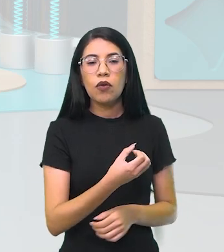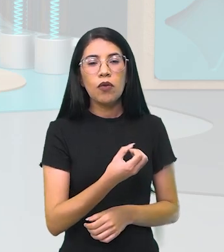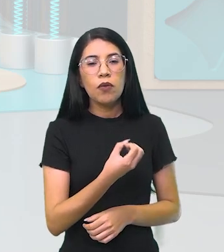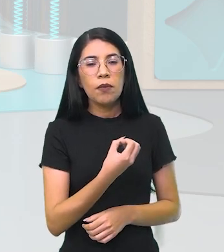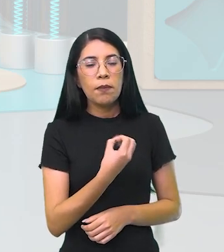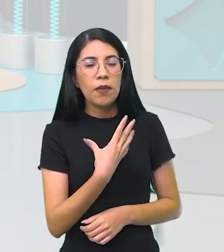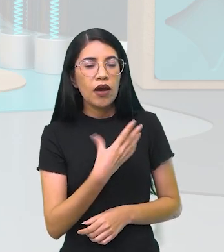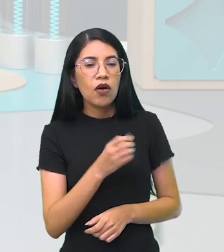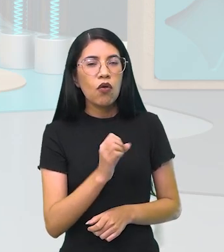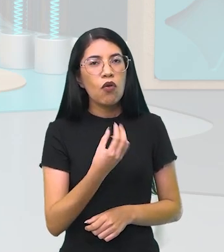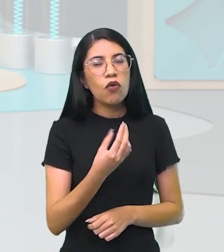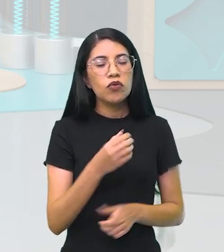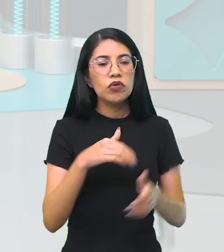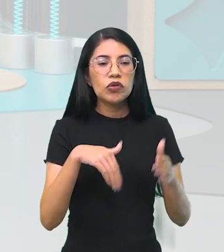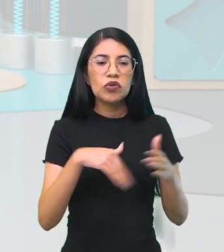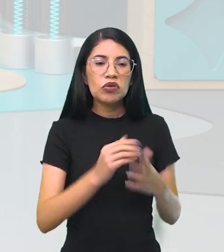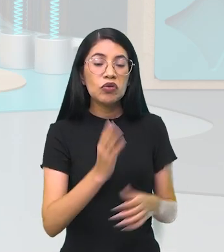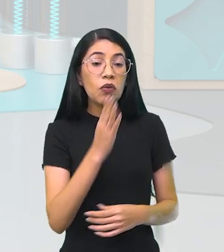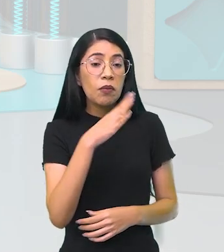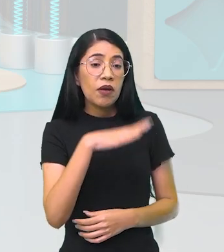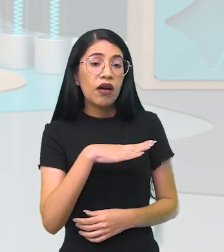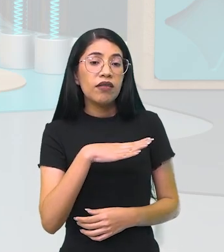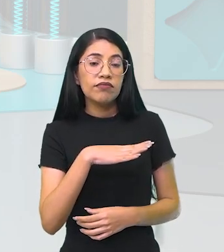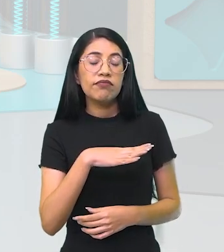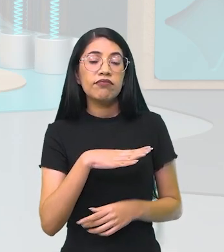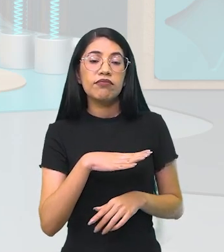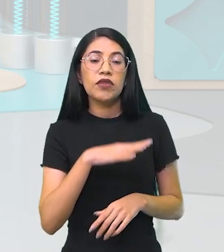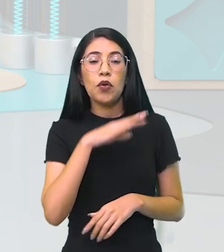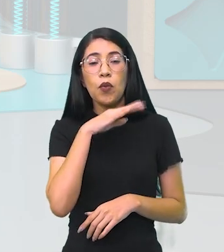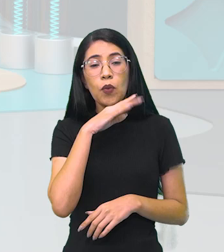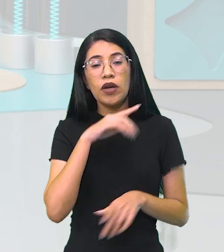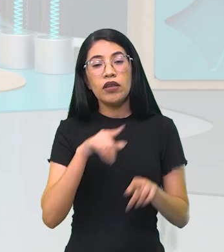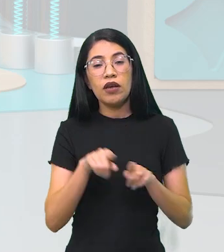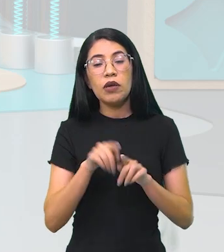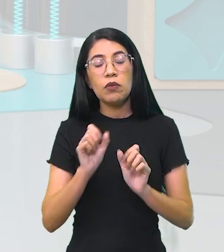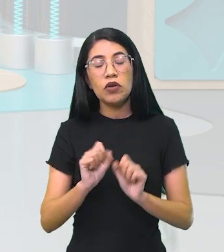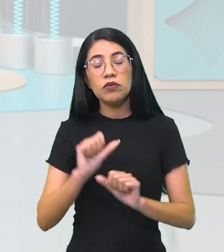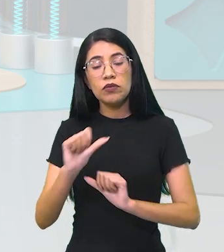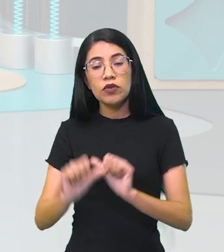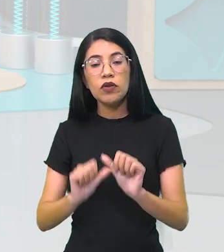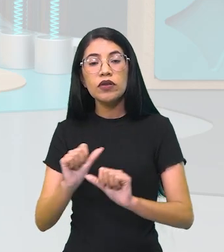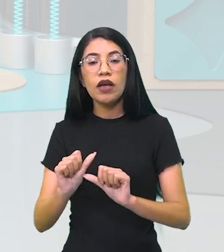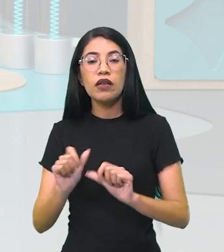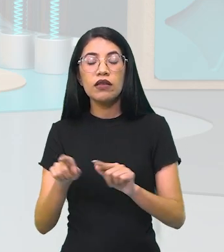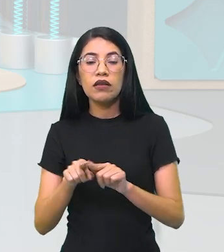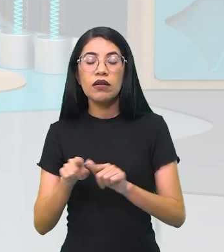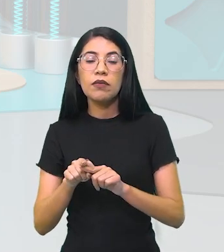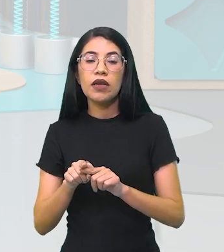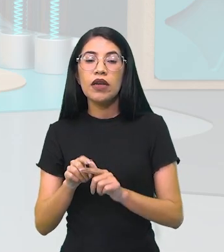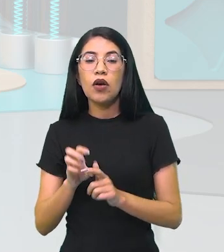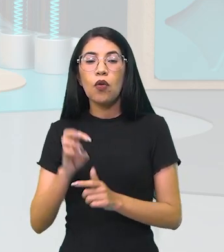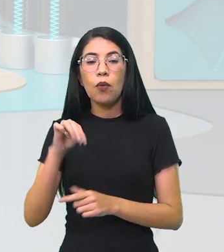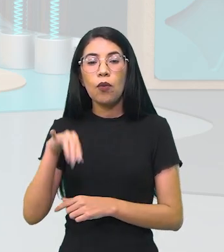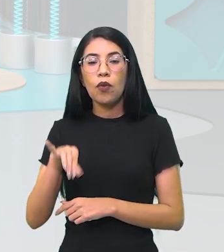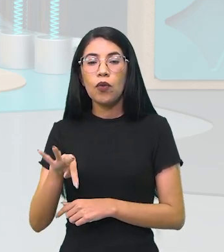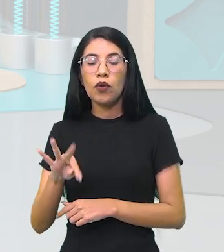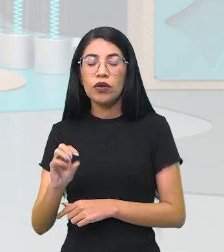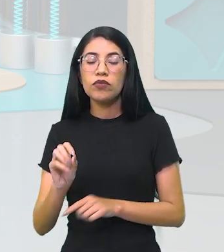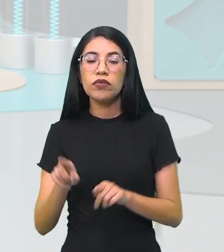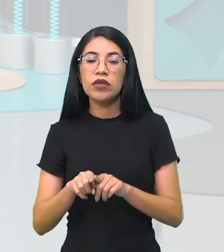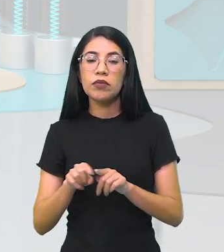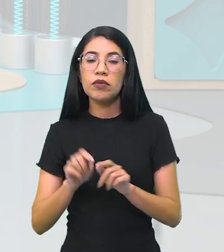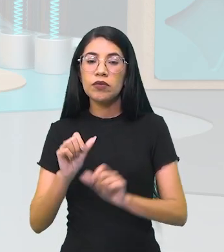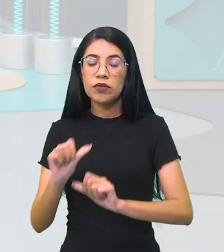ou chutou muito mal, né? No caso, o bem, ele vai estar alterando o sentido aí da palavra muito, que é um advérbio.